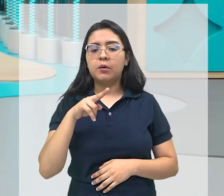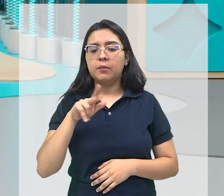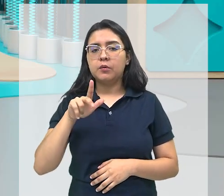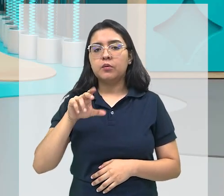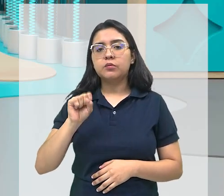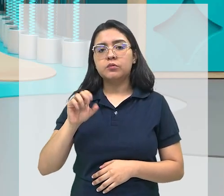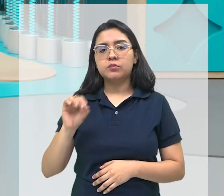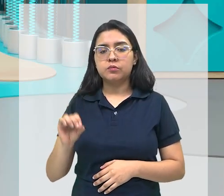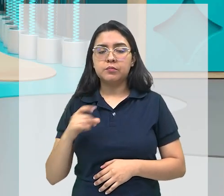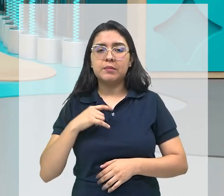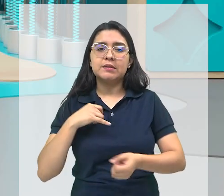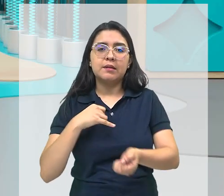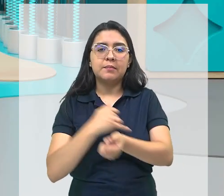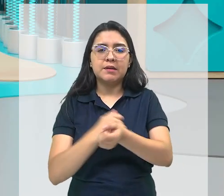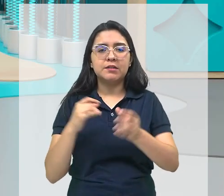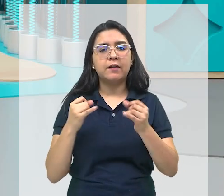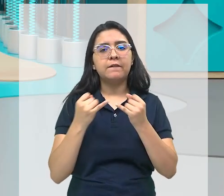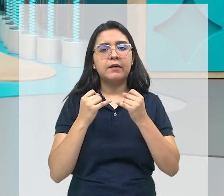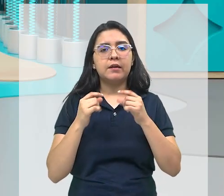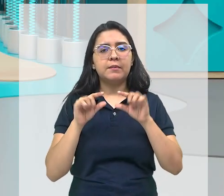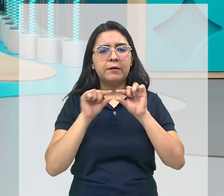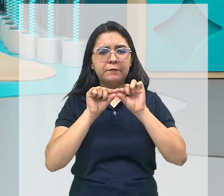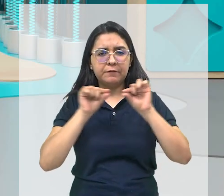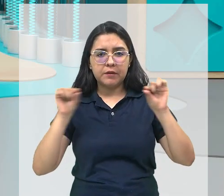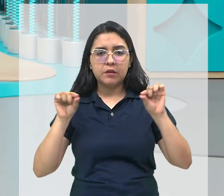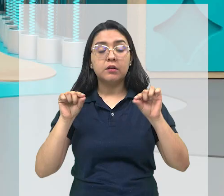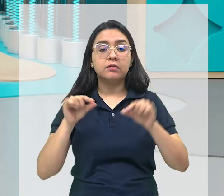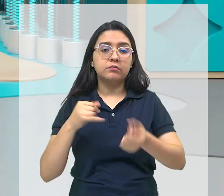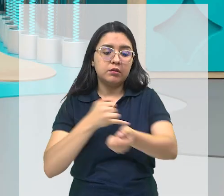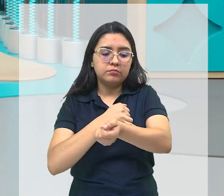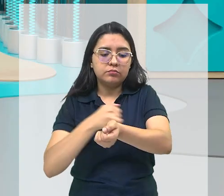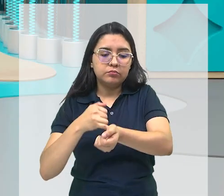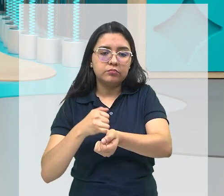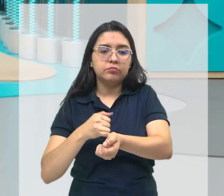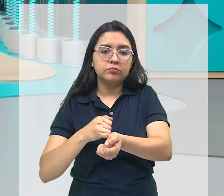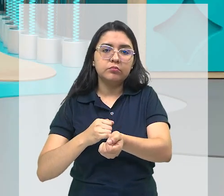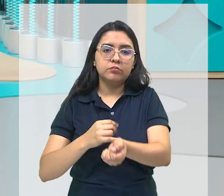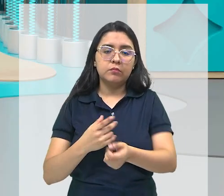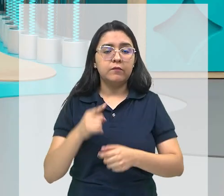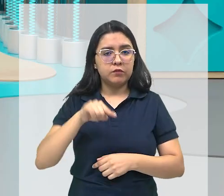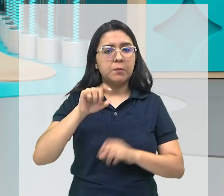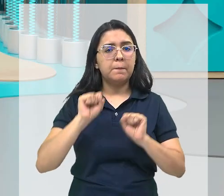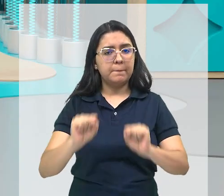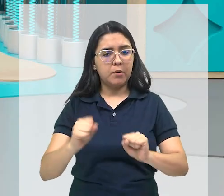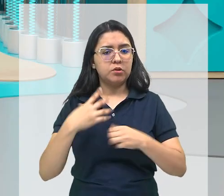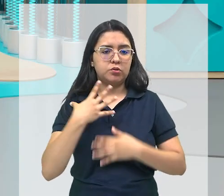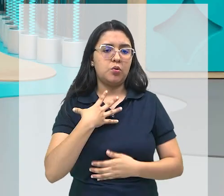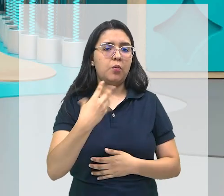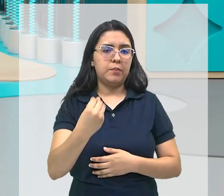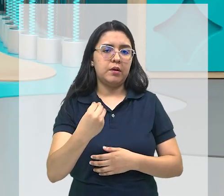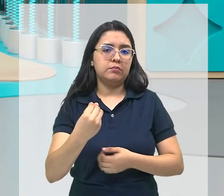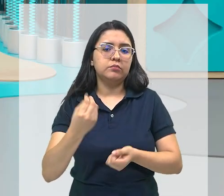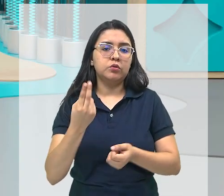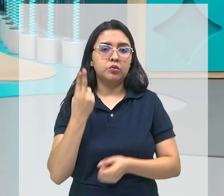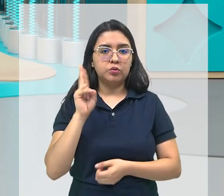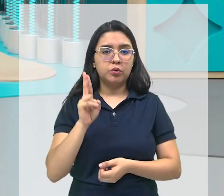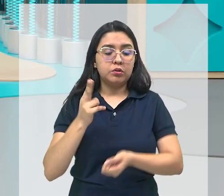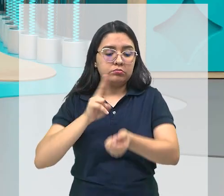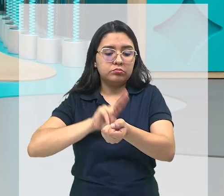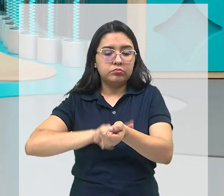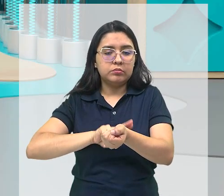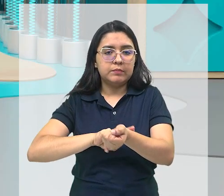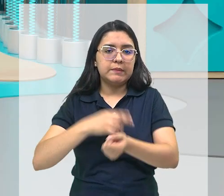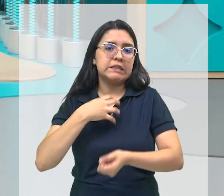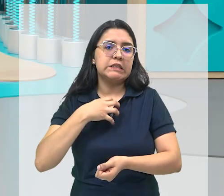uma artéria mais fininha, né? Tentem aí, experimentem enquanto estou falando aqui. Coloca aqui, ó, esses 2